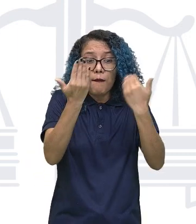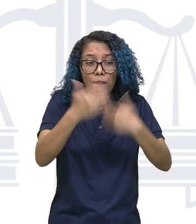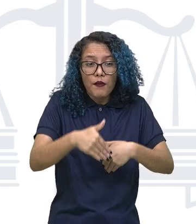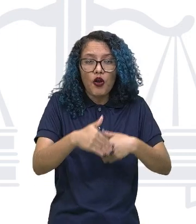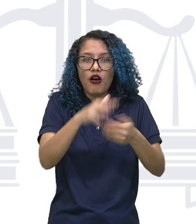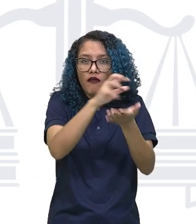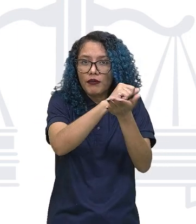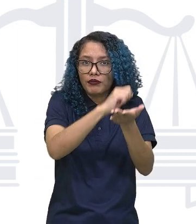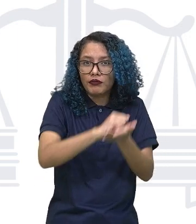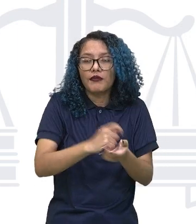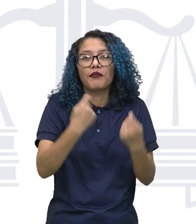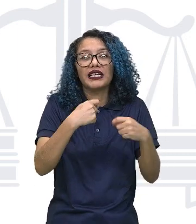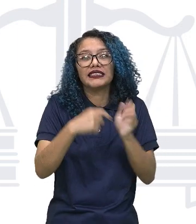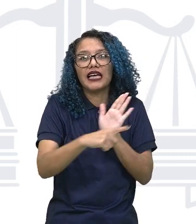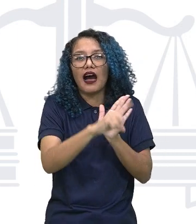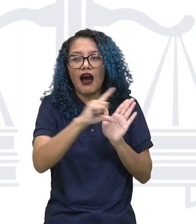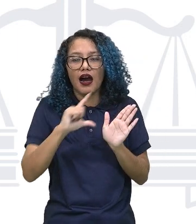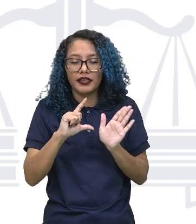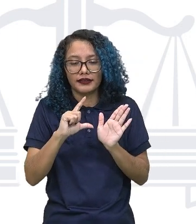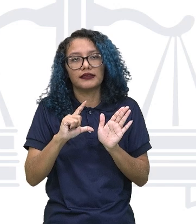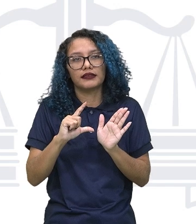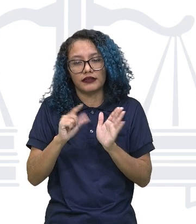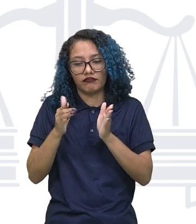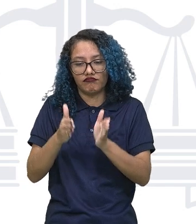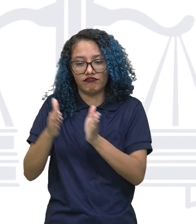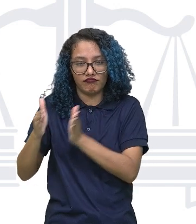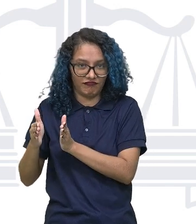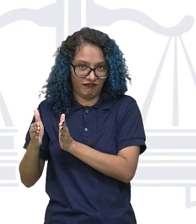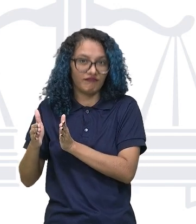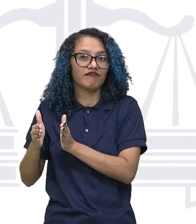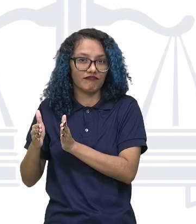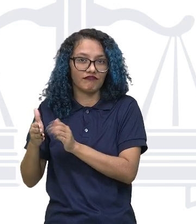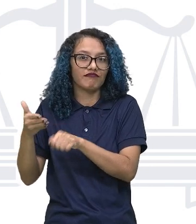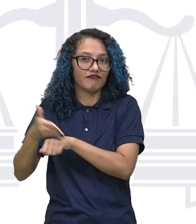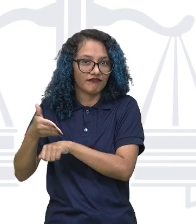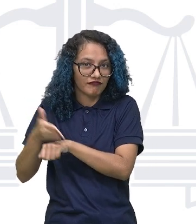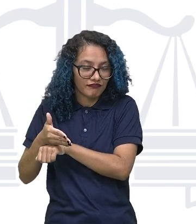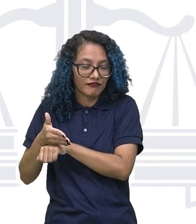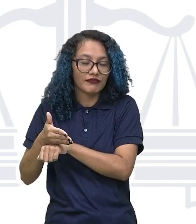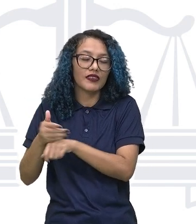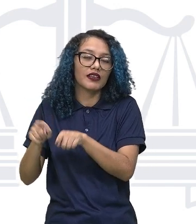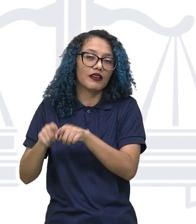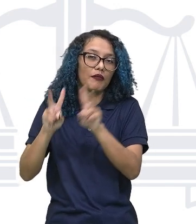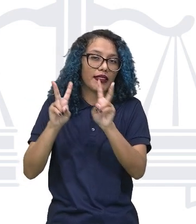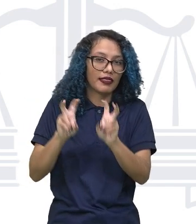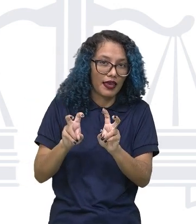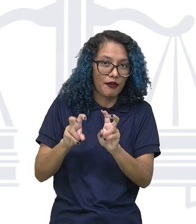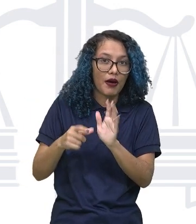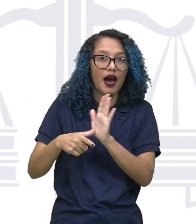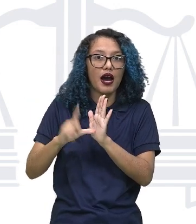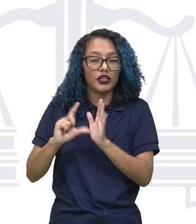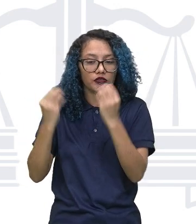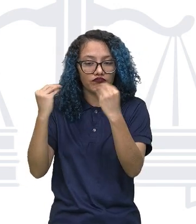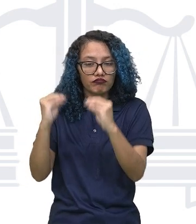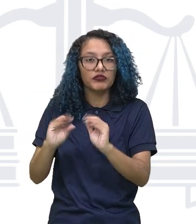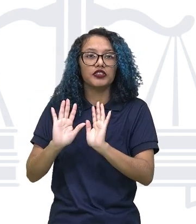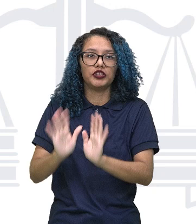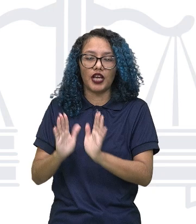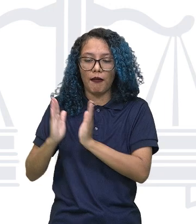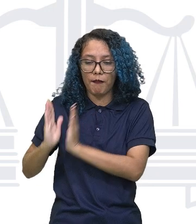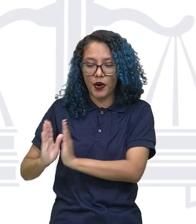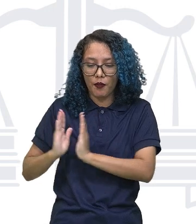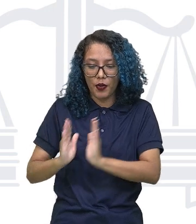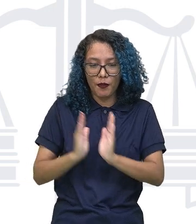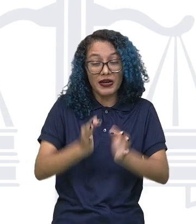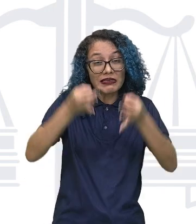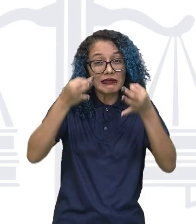já feito esse lançamento das frequências e dos objetos de conhecimento. Isso mesmo, é uma ordem, né, professora Socorro?